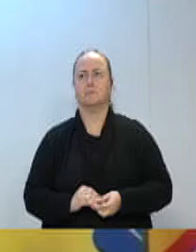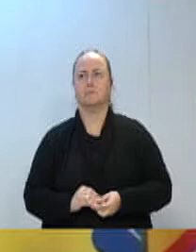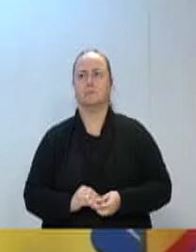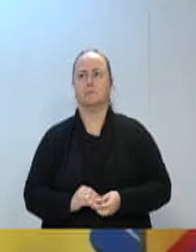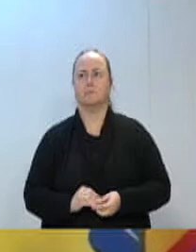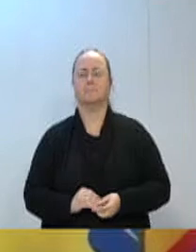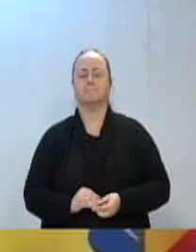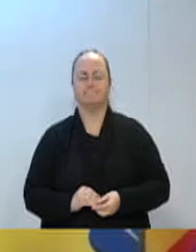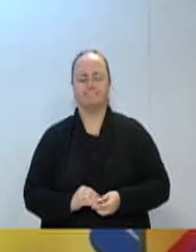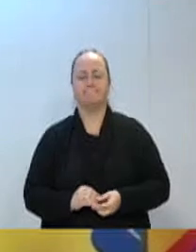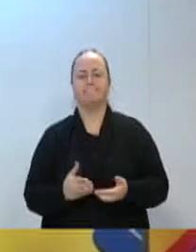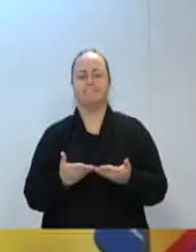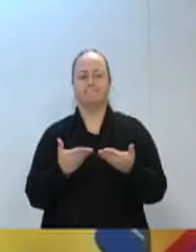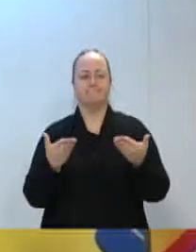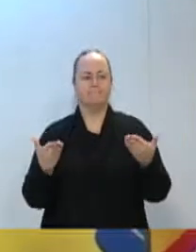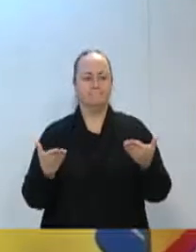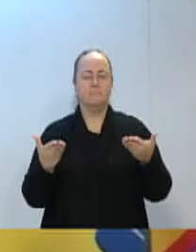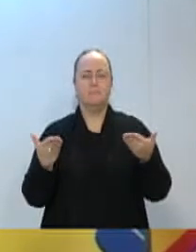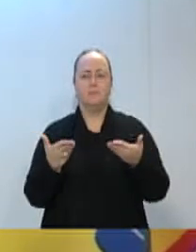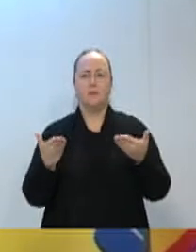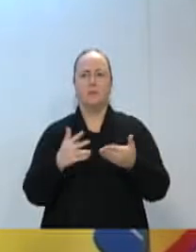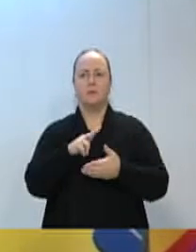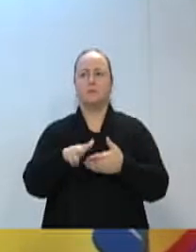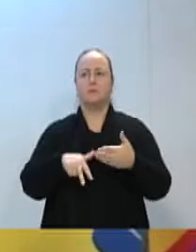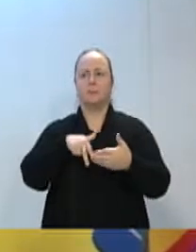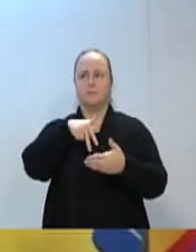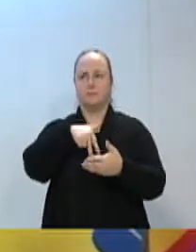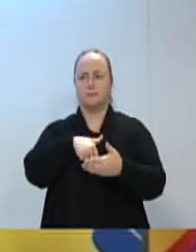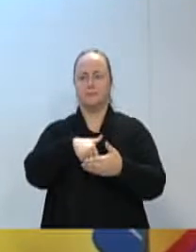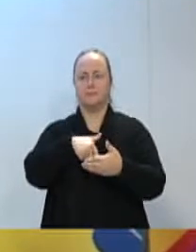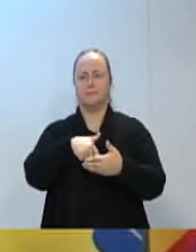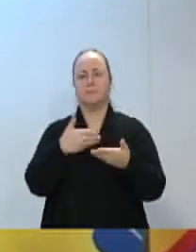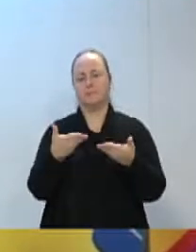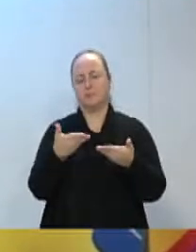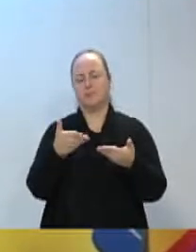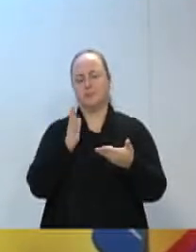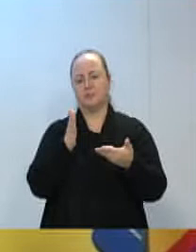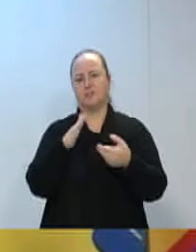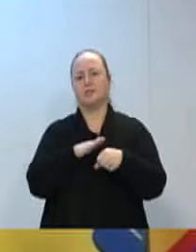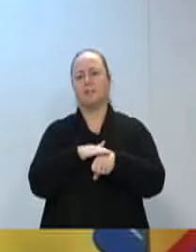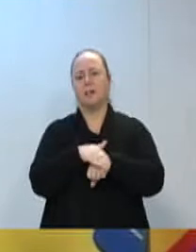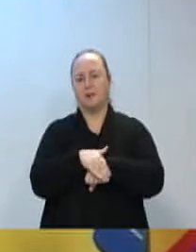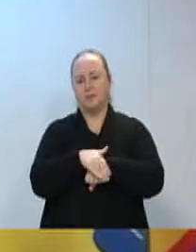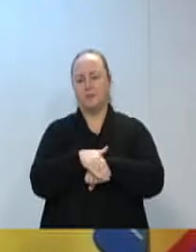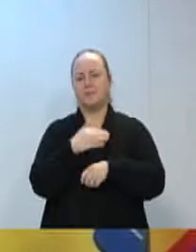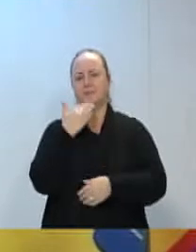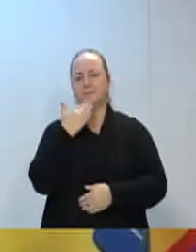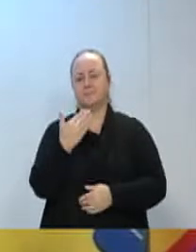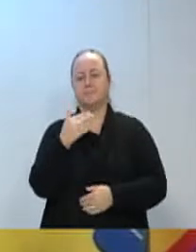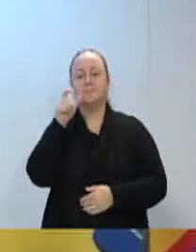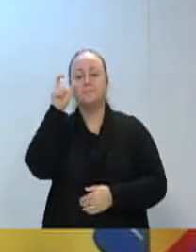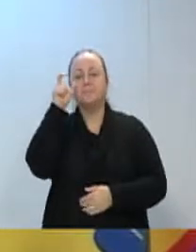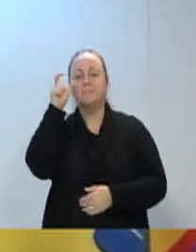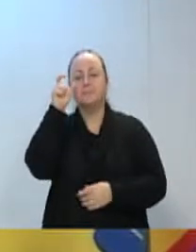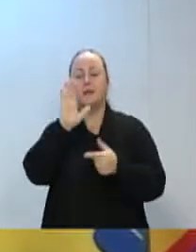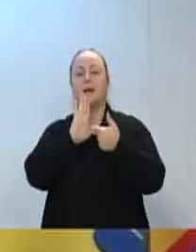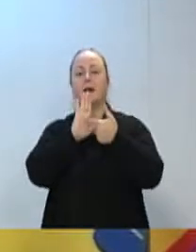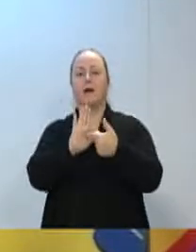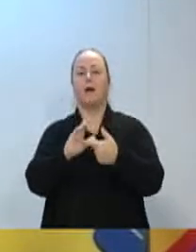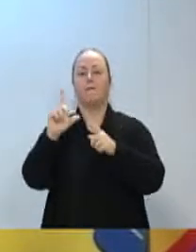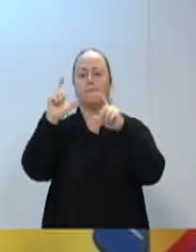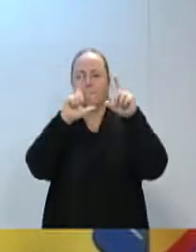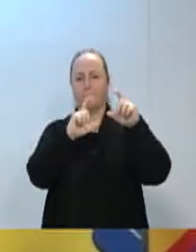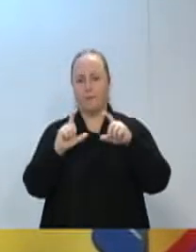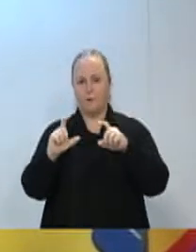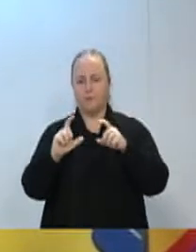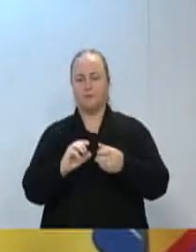Olá senhoras e senhores eu iniciei meu pronunciamento na noite de hoje solicitando o Ari que me ajude com umas